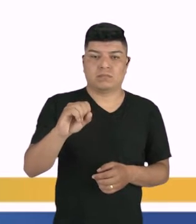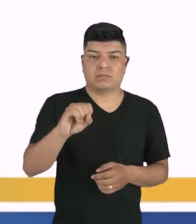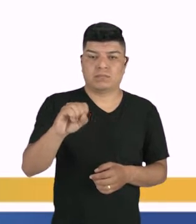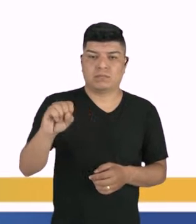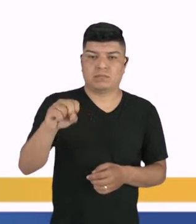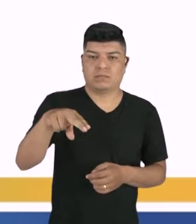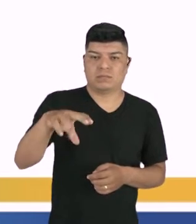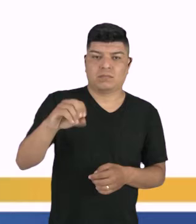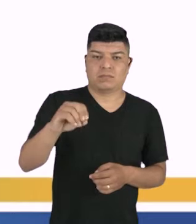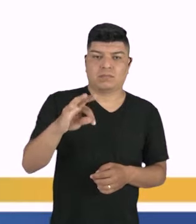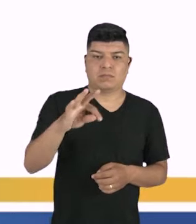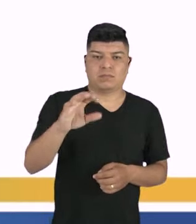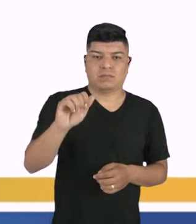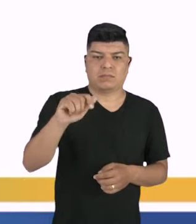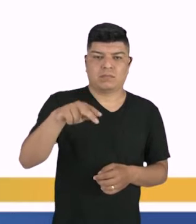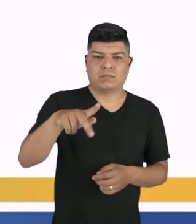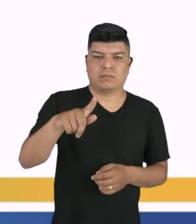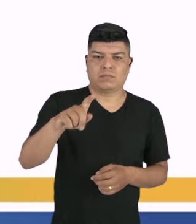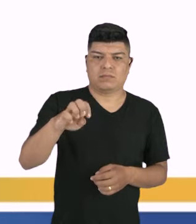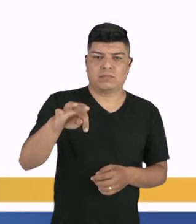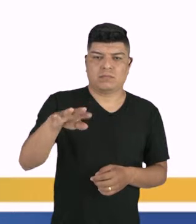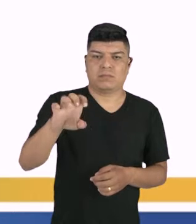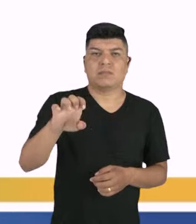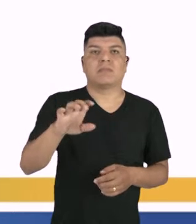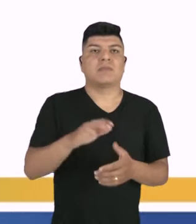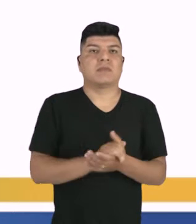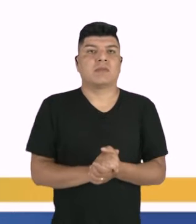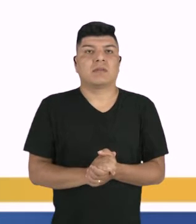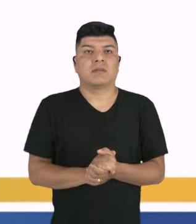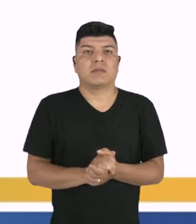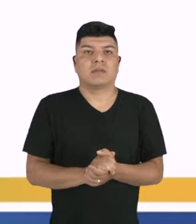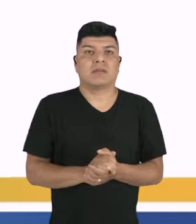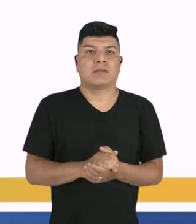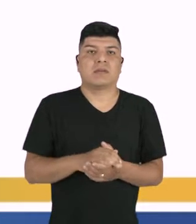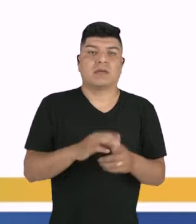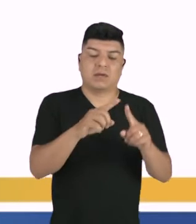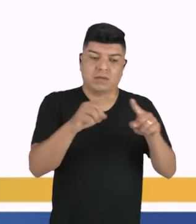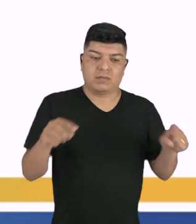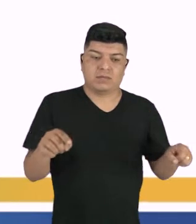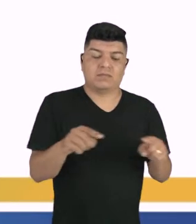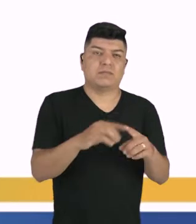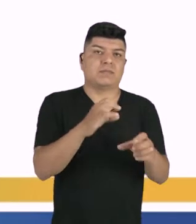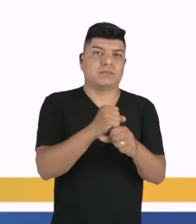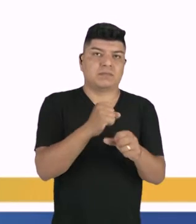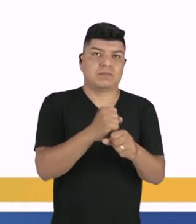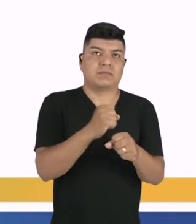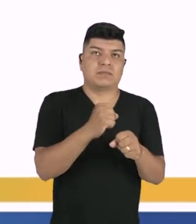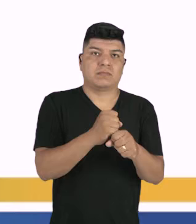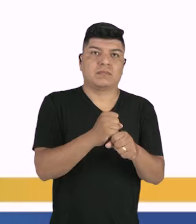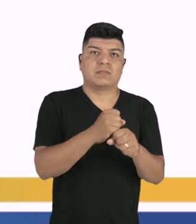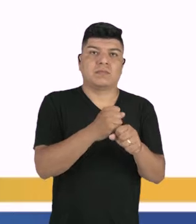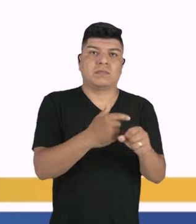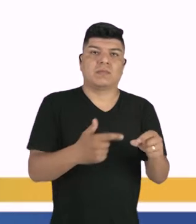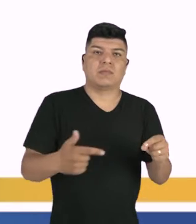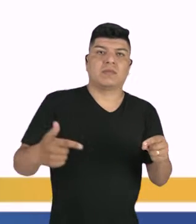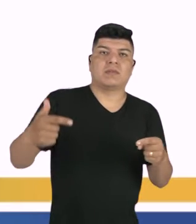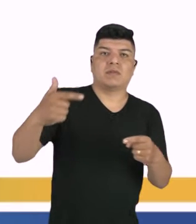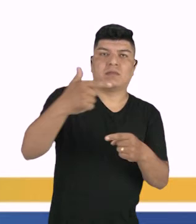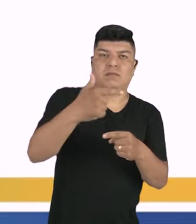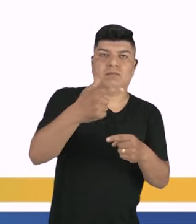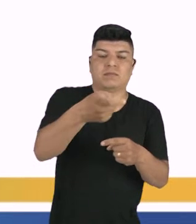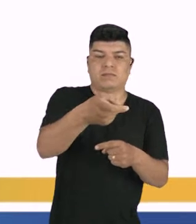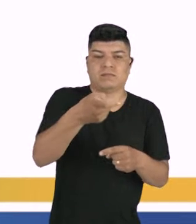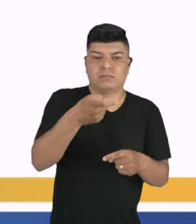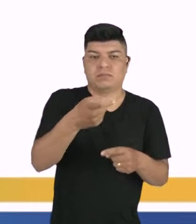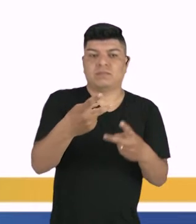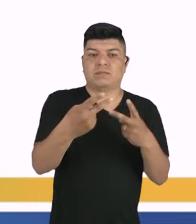cosseno, tangente, a relação trigonométrica fundamental, seno ao quadrado de x mais cosseno ao quadrado